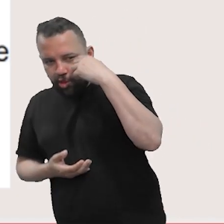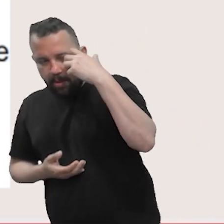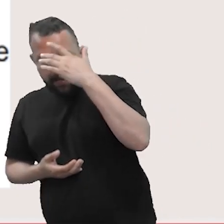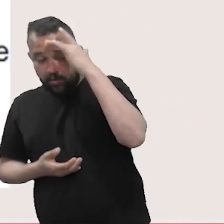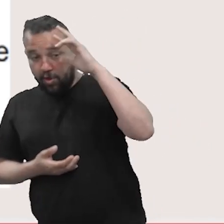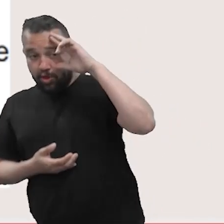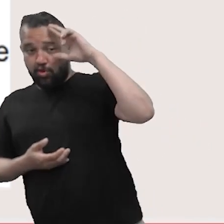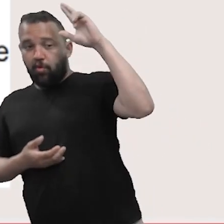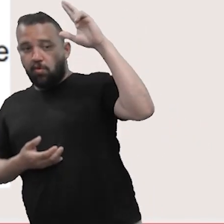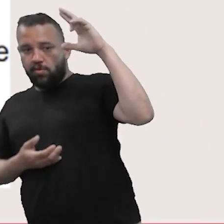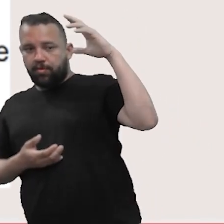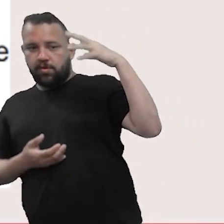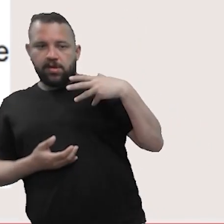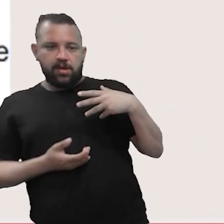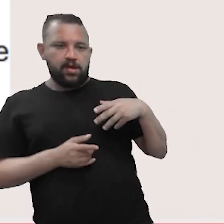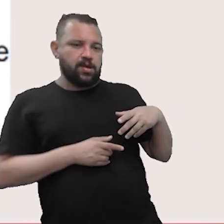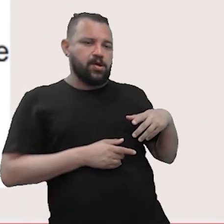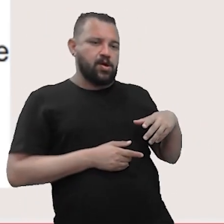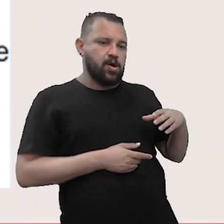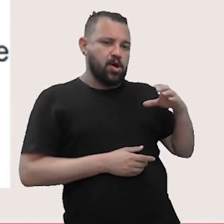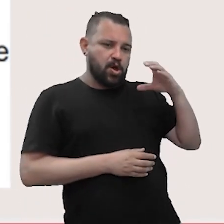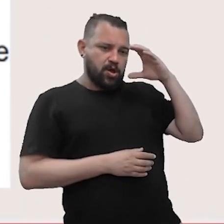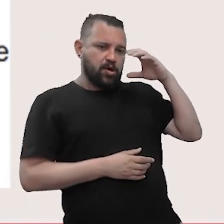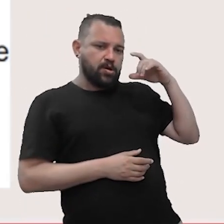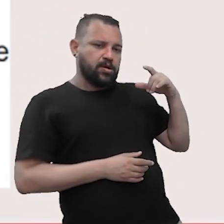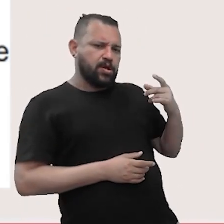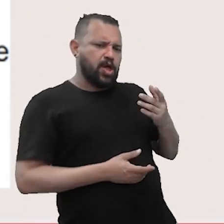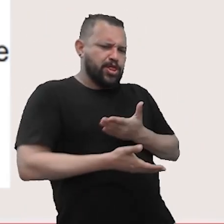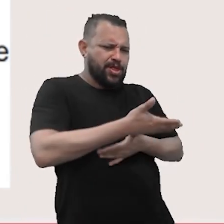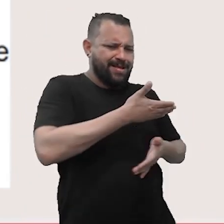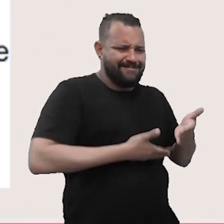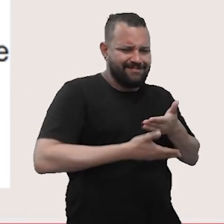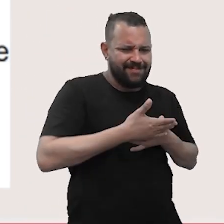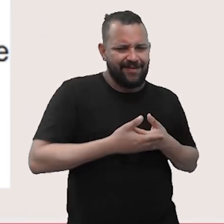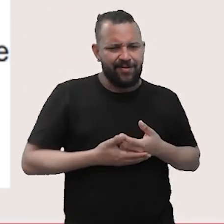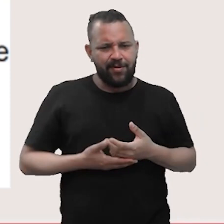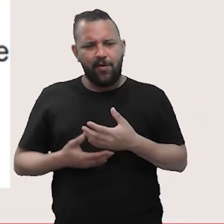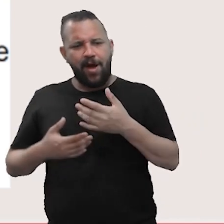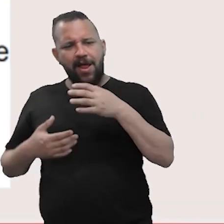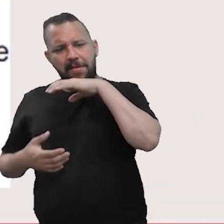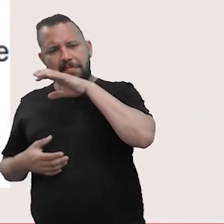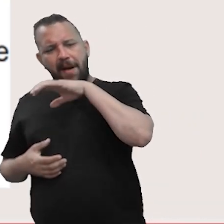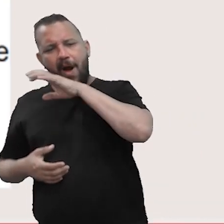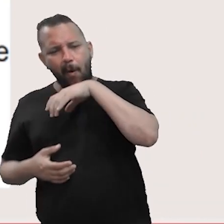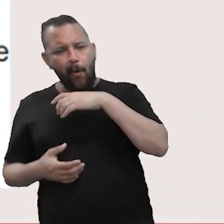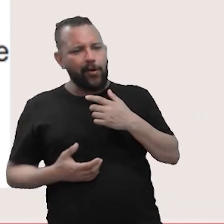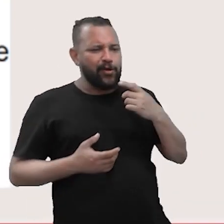Ó, validar a troca afetiva. Isso aqui.